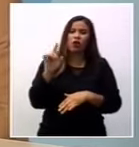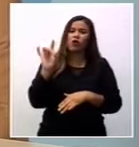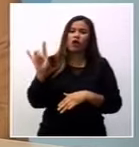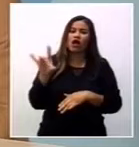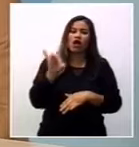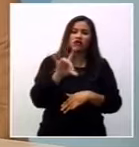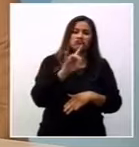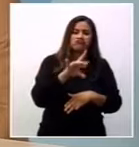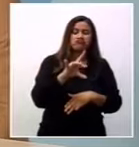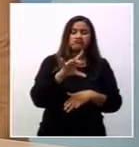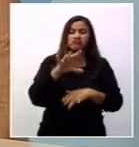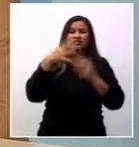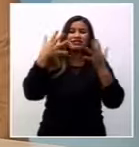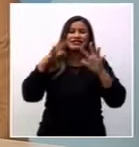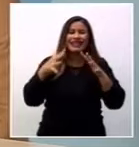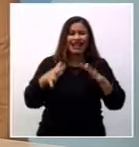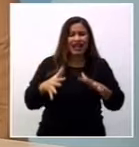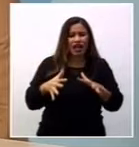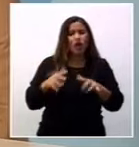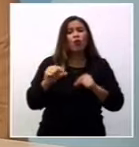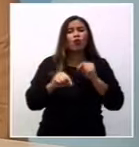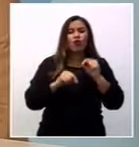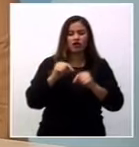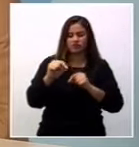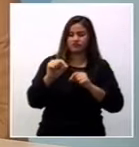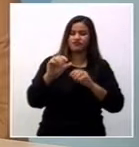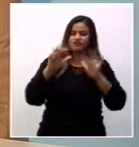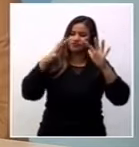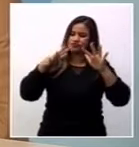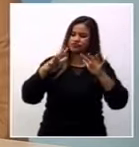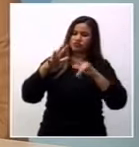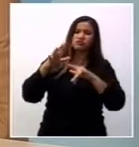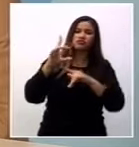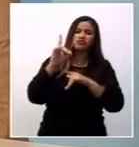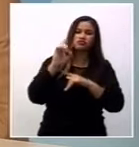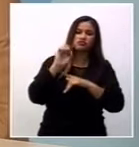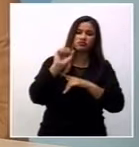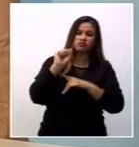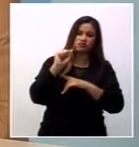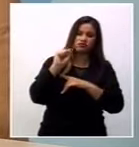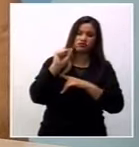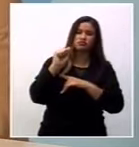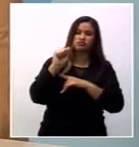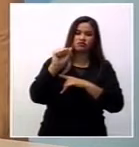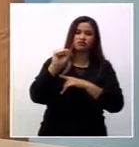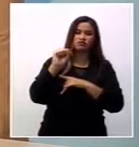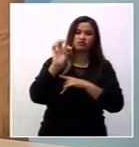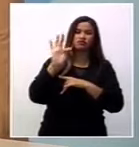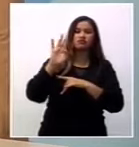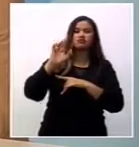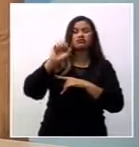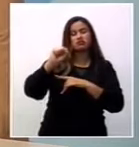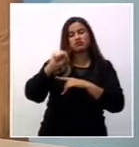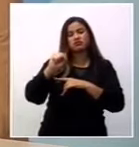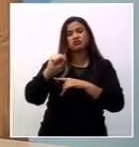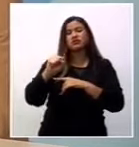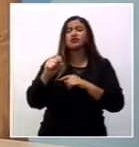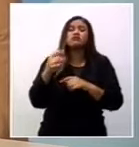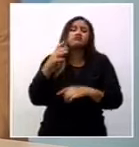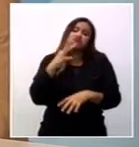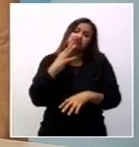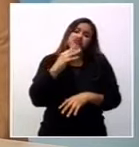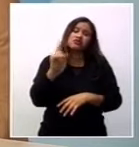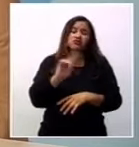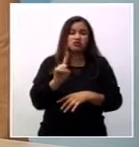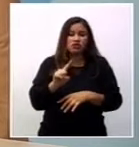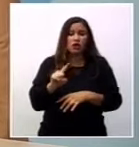de desastres que podem acontecer nessas cidades e tantas outras, assim como na cidade de vocês, né?